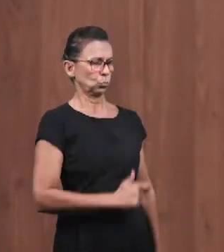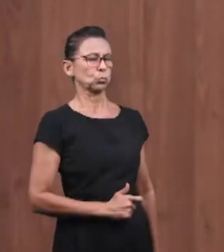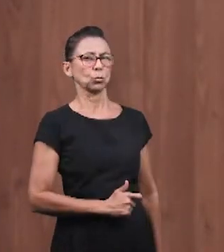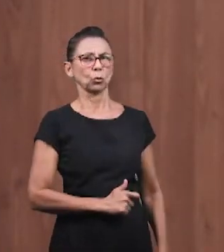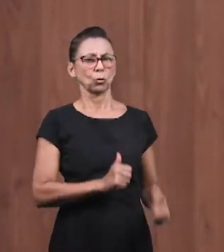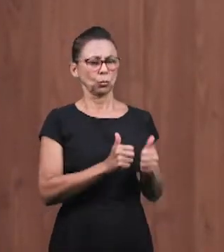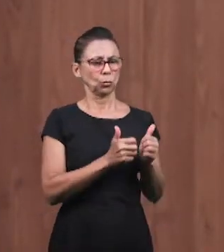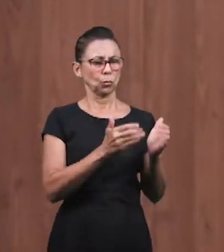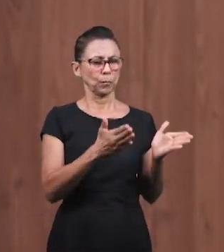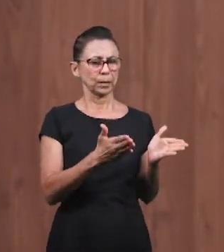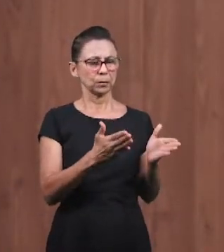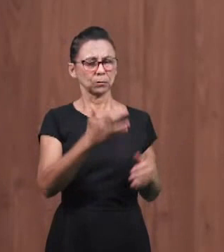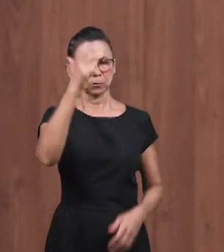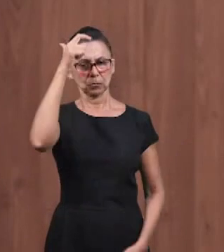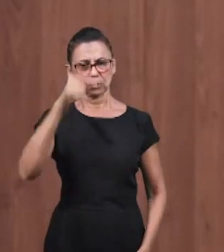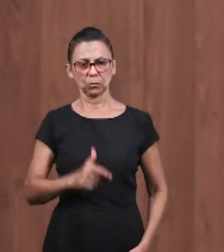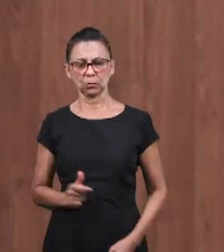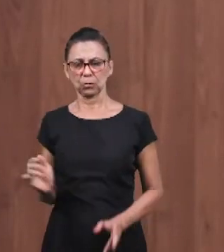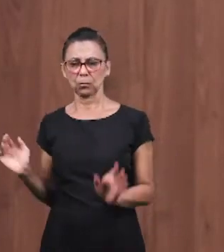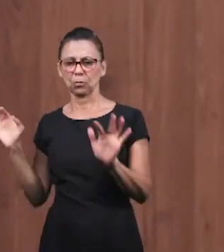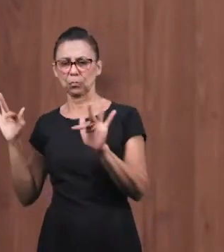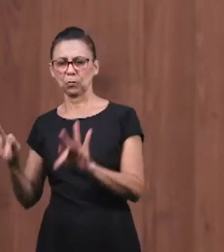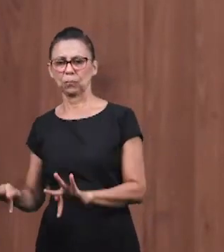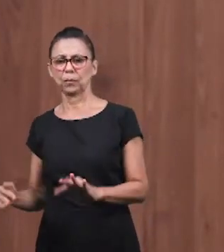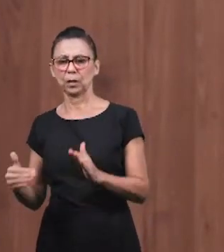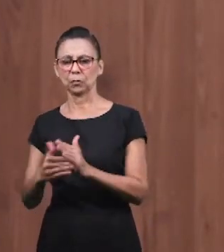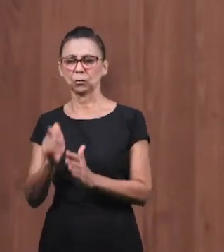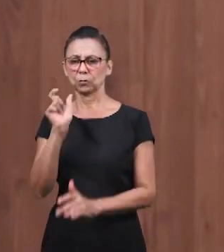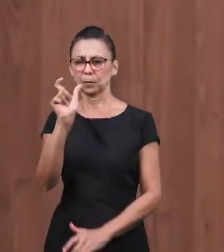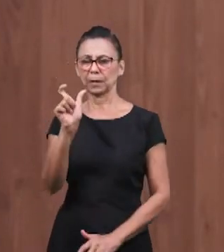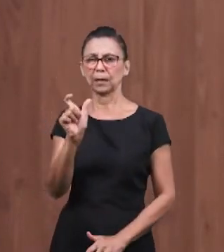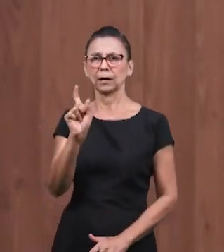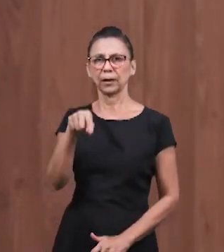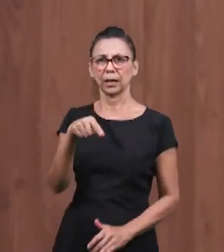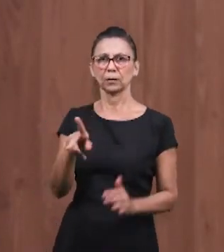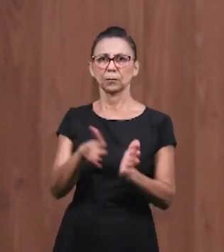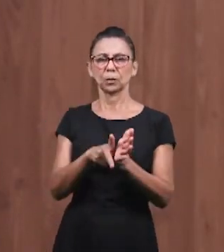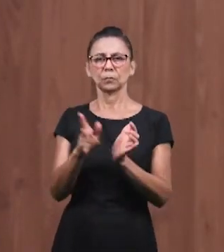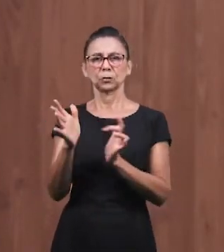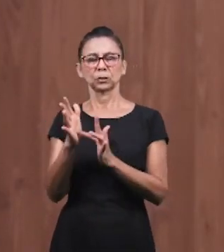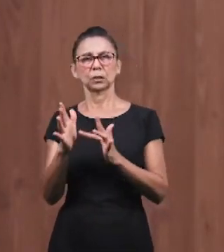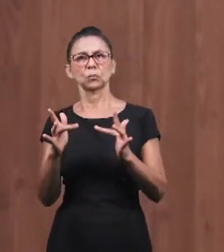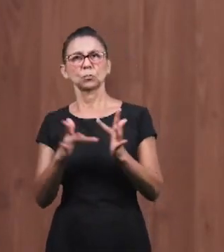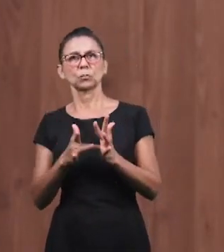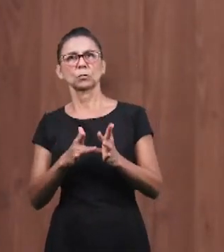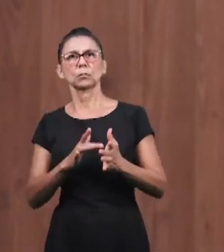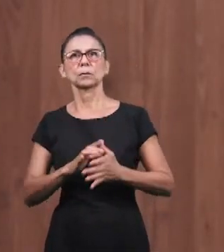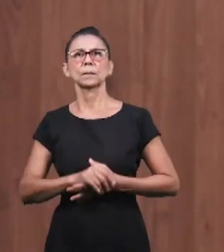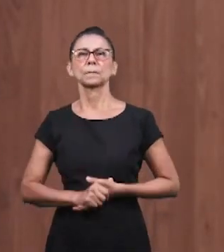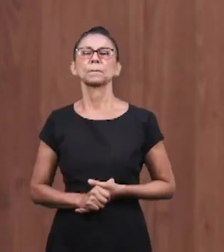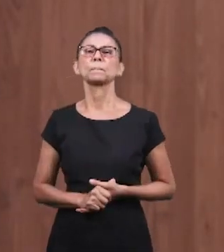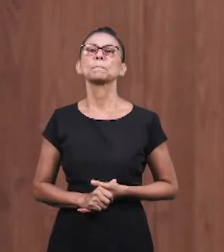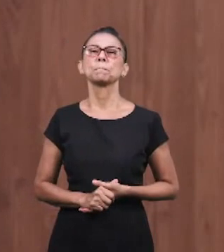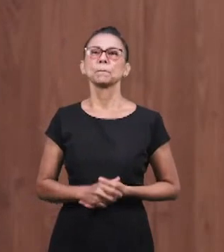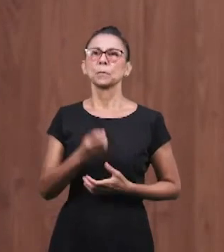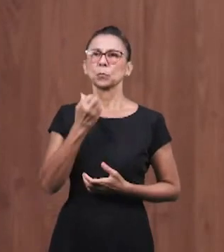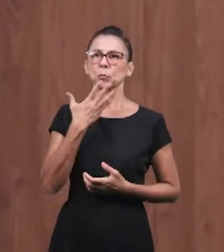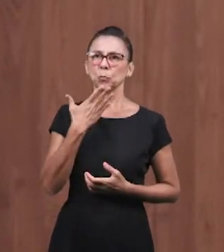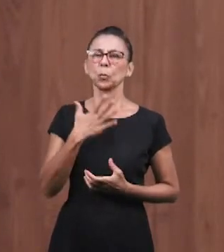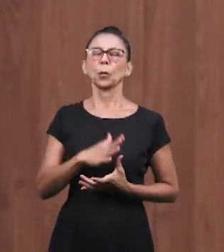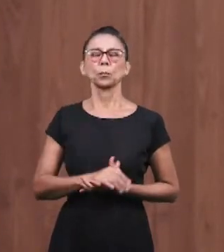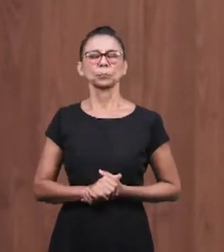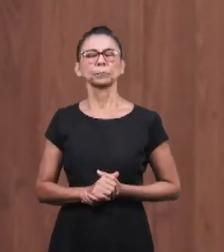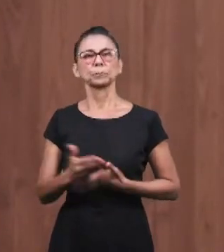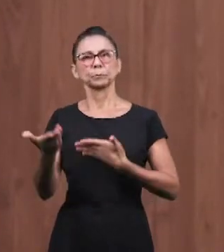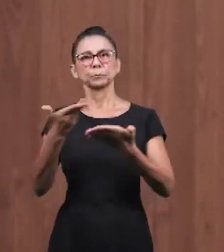eu sou o ômega. Por isso, a última palavra é a do Senhor Jesus. Muito bem colocado aqui pelo nosso irmão